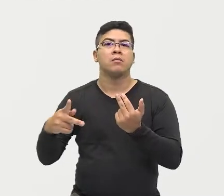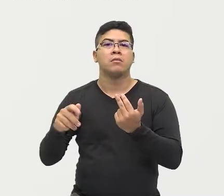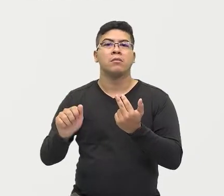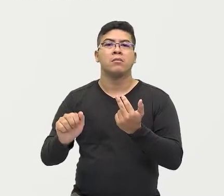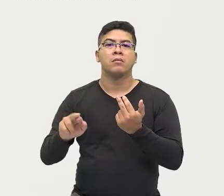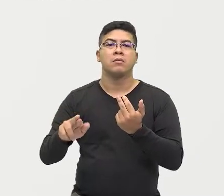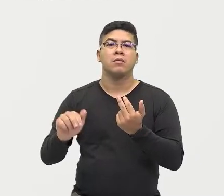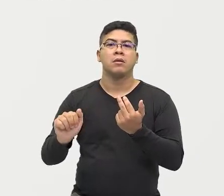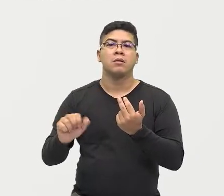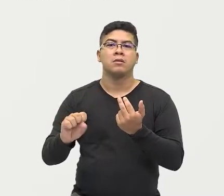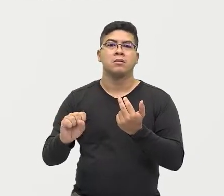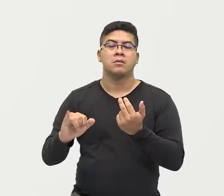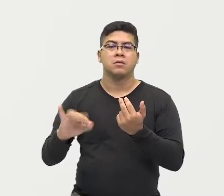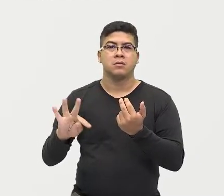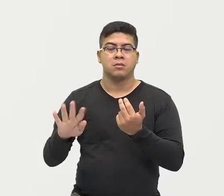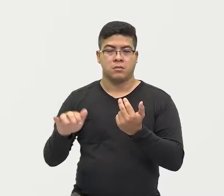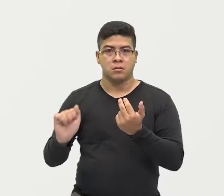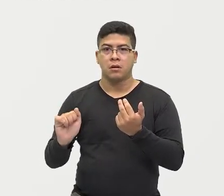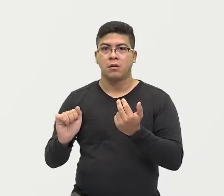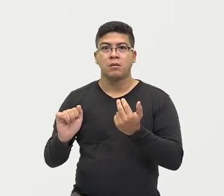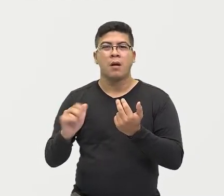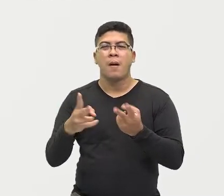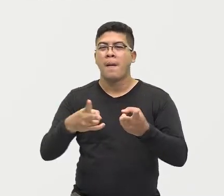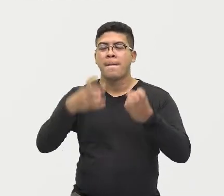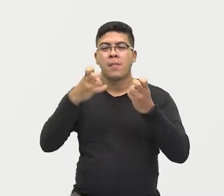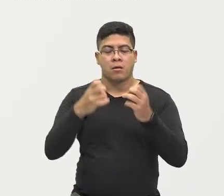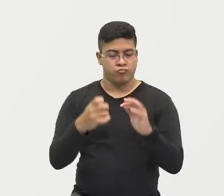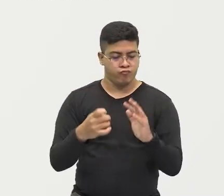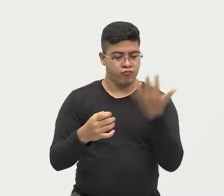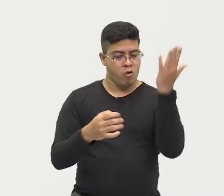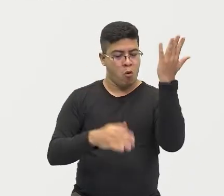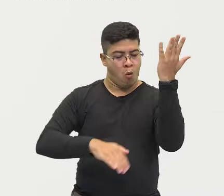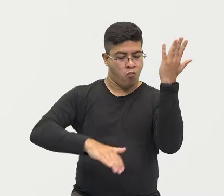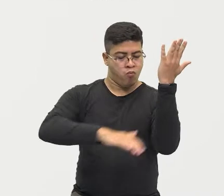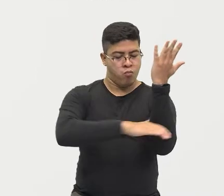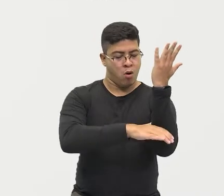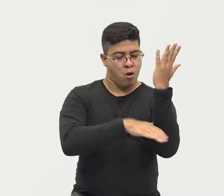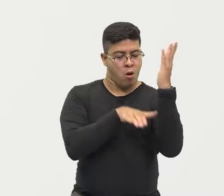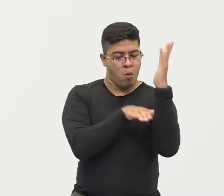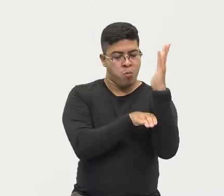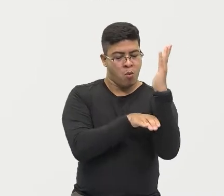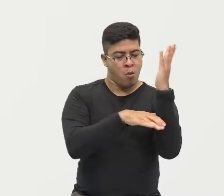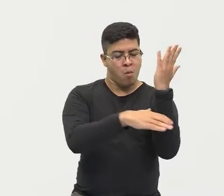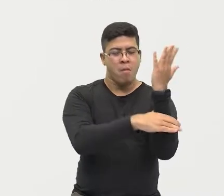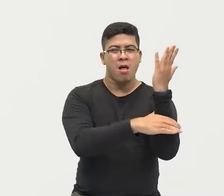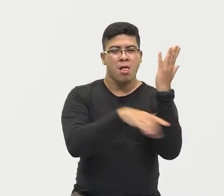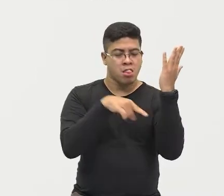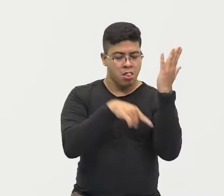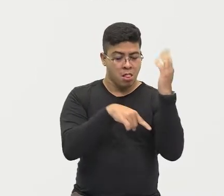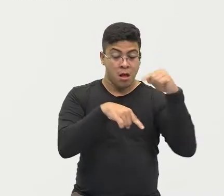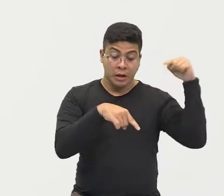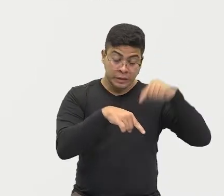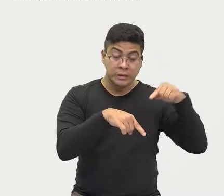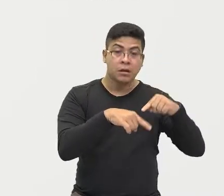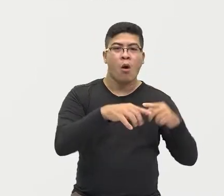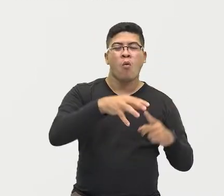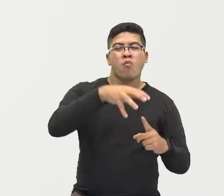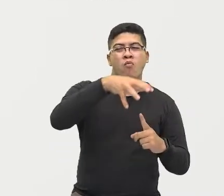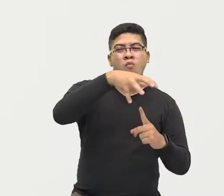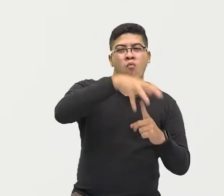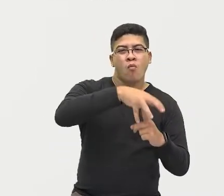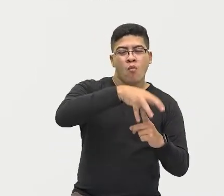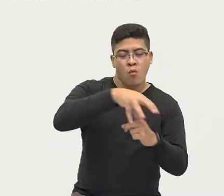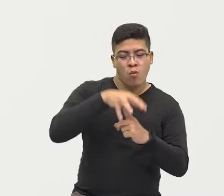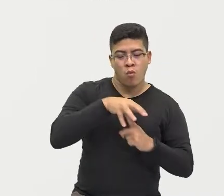urupês, como uma orelha de pau. Notaram aí que ele faz essa relação, né,